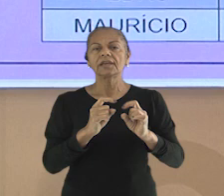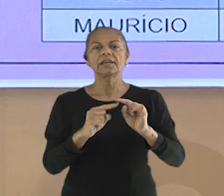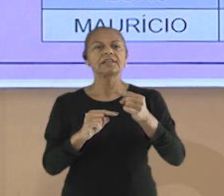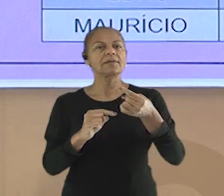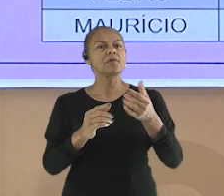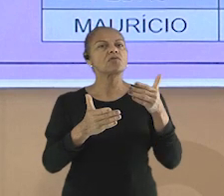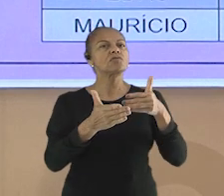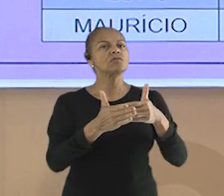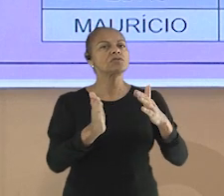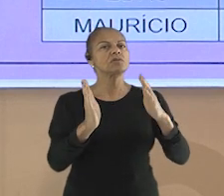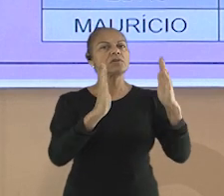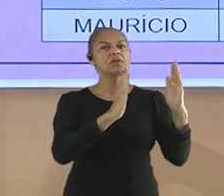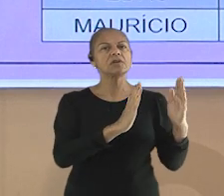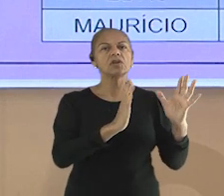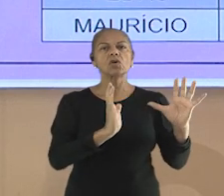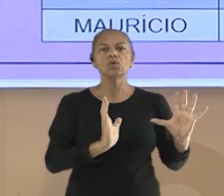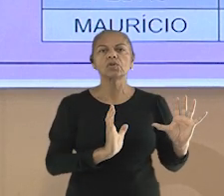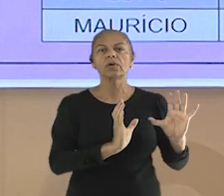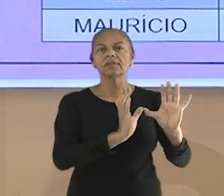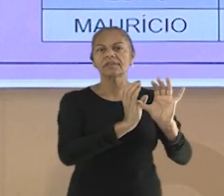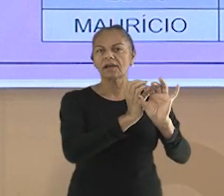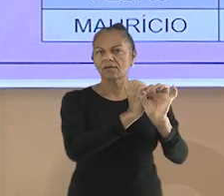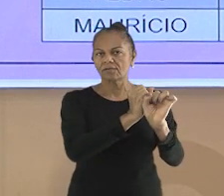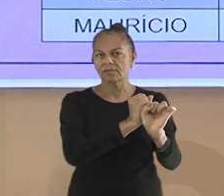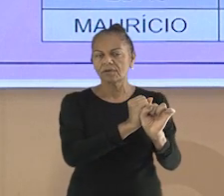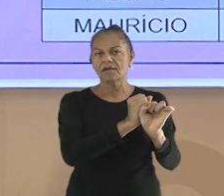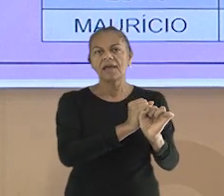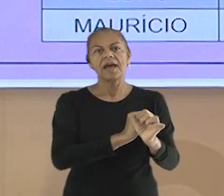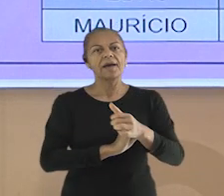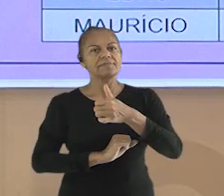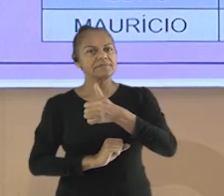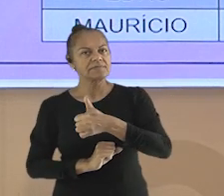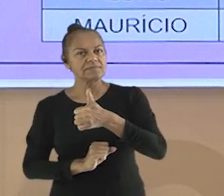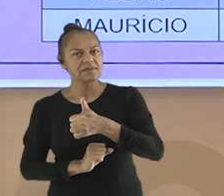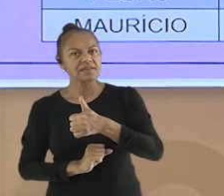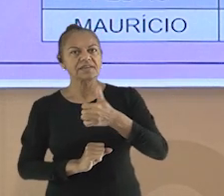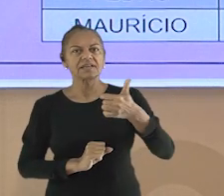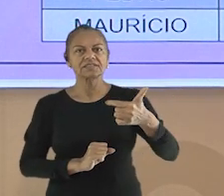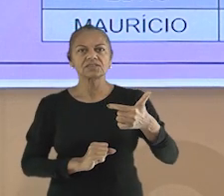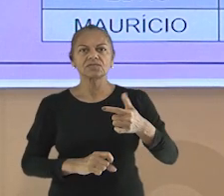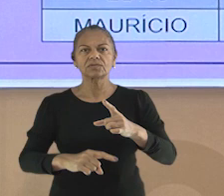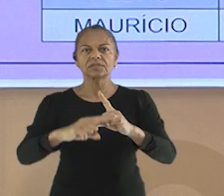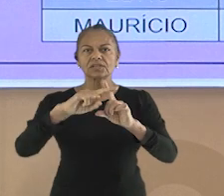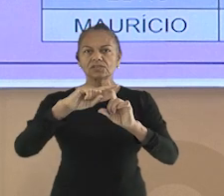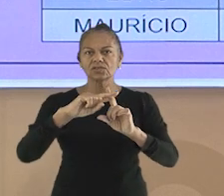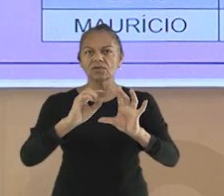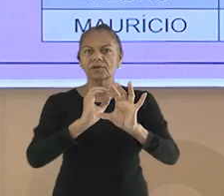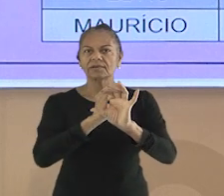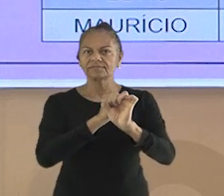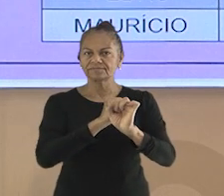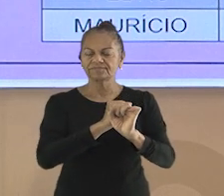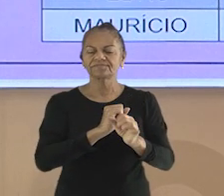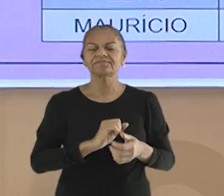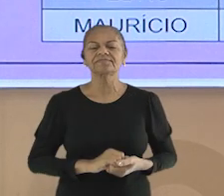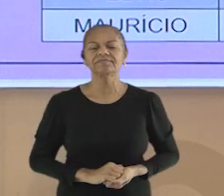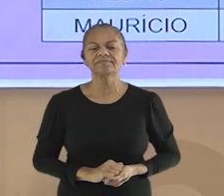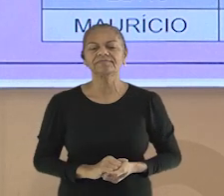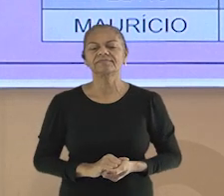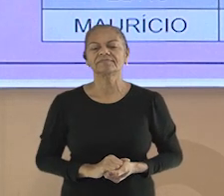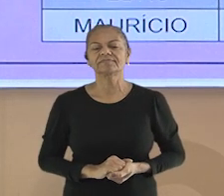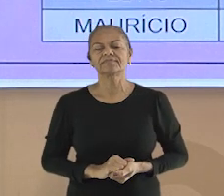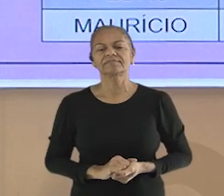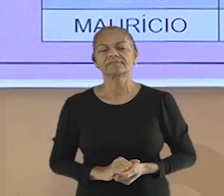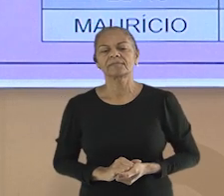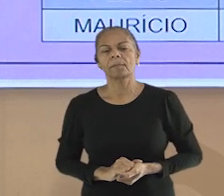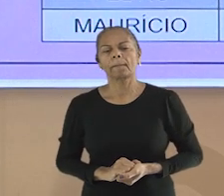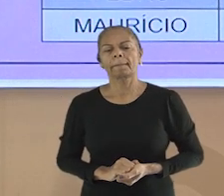Depois, na segunda rodada, a pontuação. E depois, na última coluna, o total de pontos que